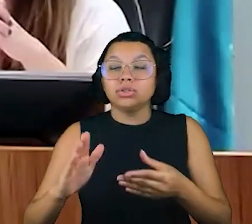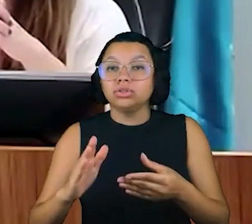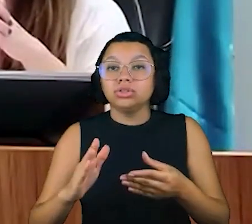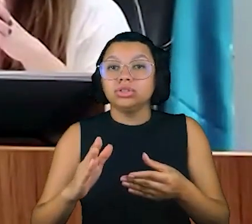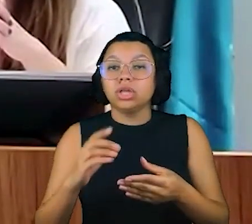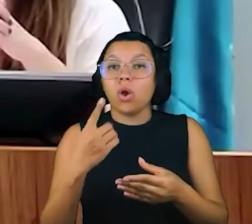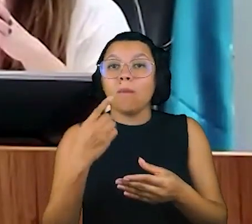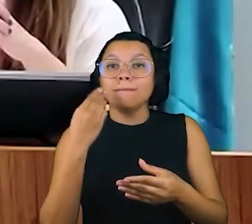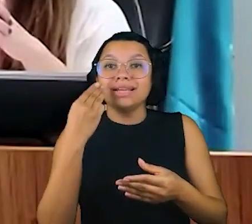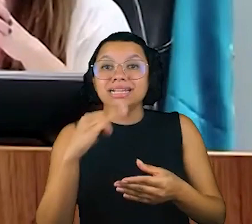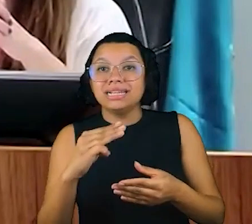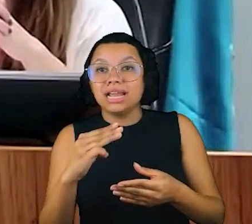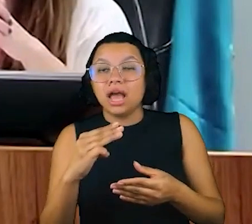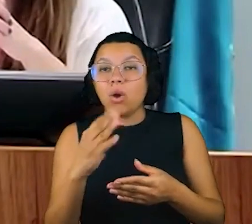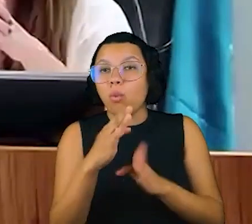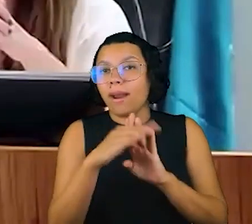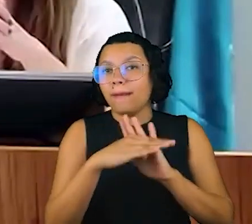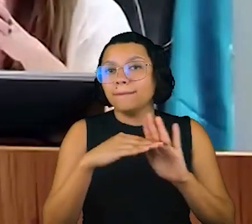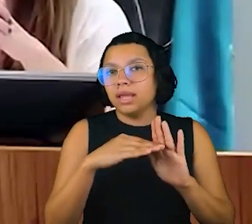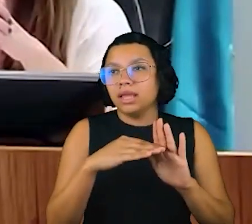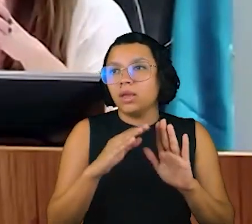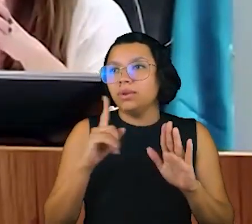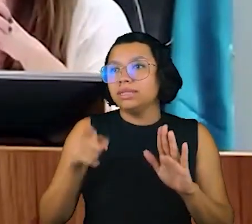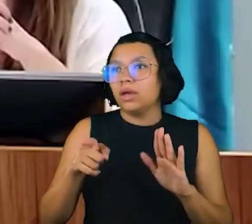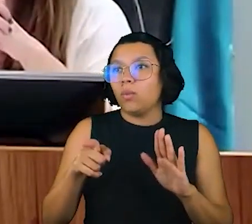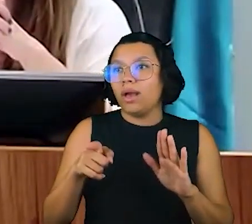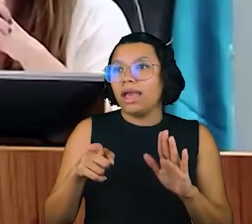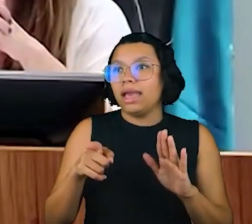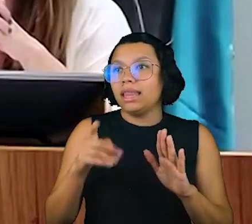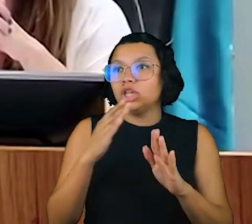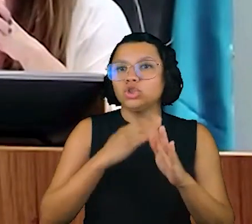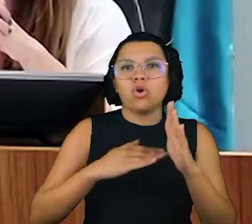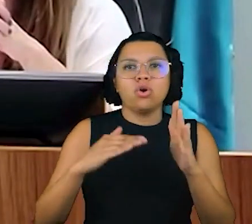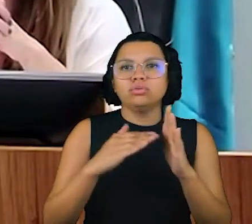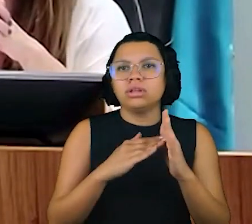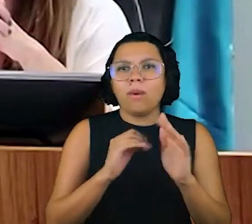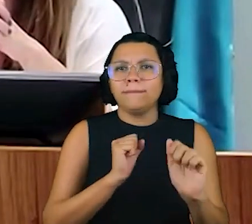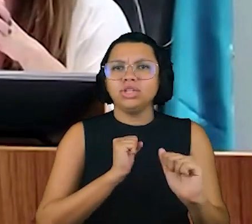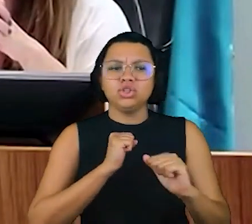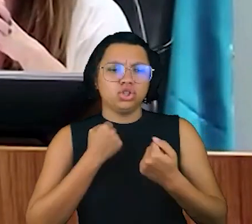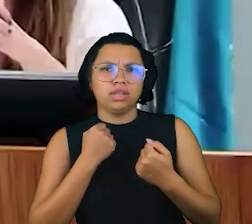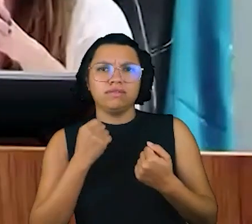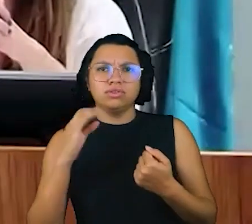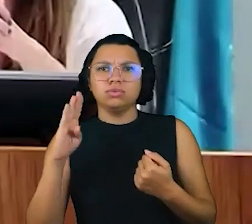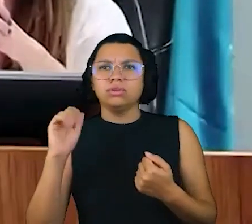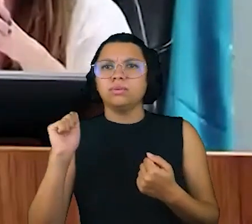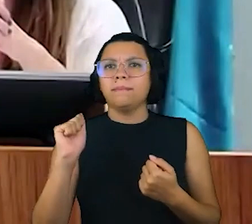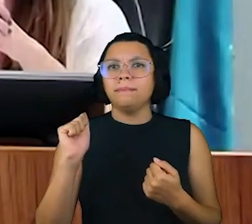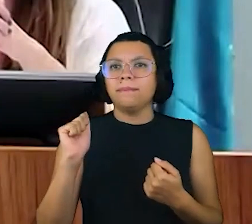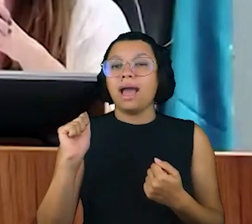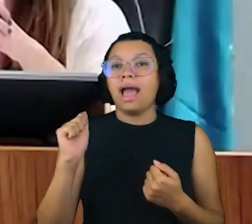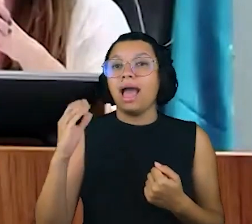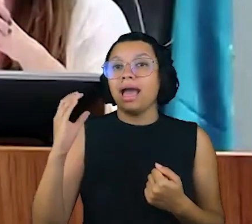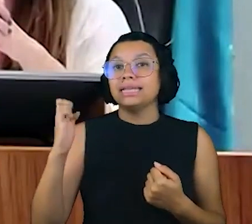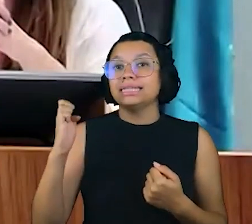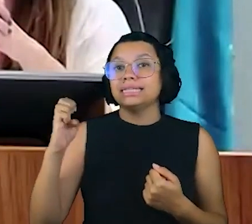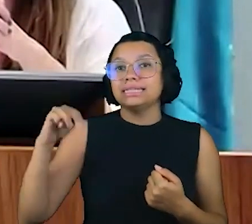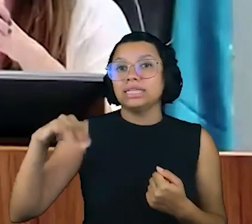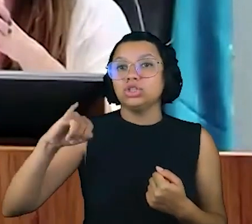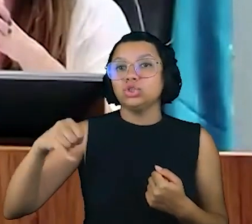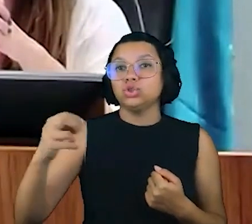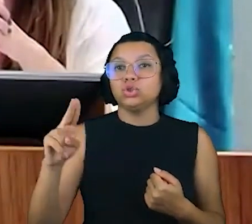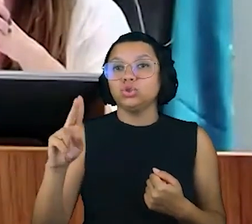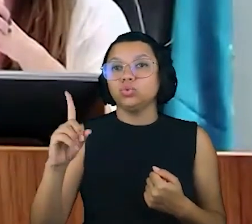processa 1,5 milhão de execuções. Então, ela é absolutamente defensora do